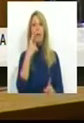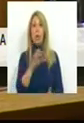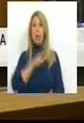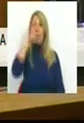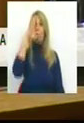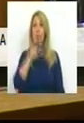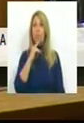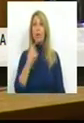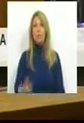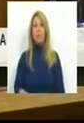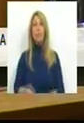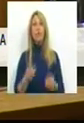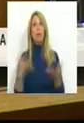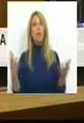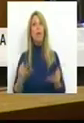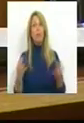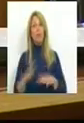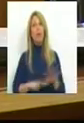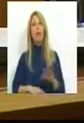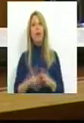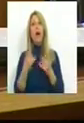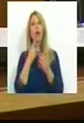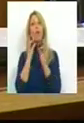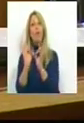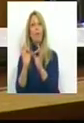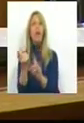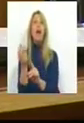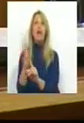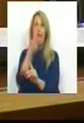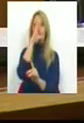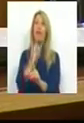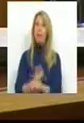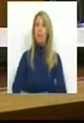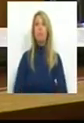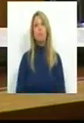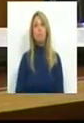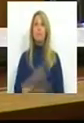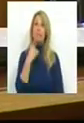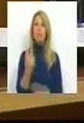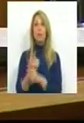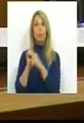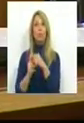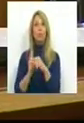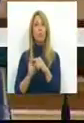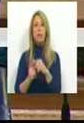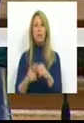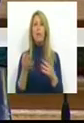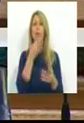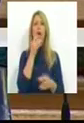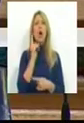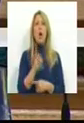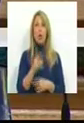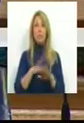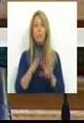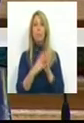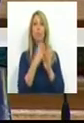conseguiu, efetivamente, fazer alguns elogios ao anterior Governo. E estou a falar relativamente ao modelo